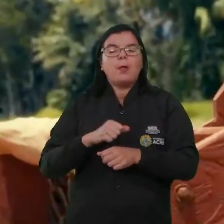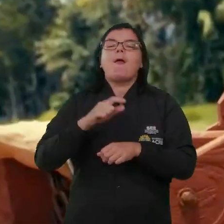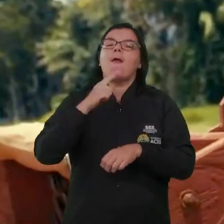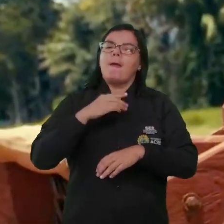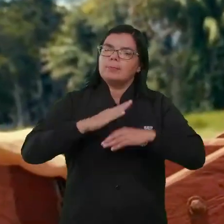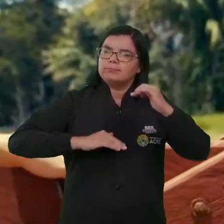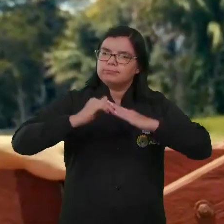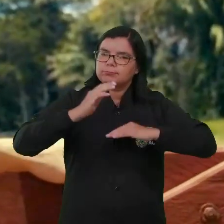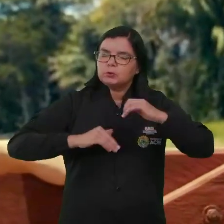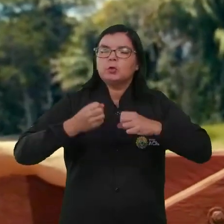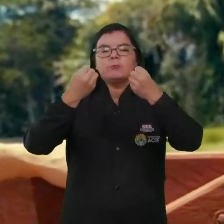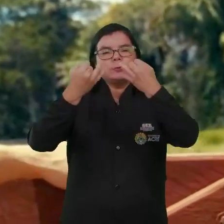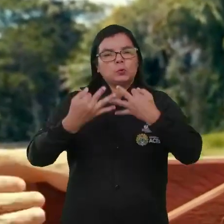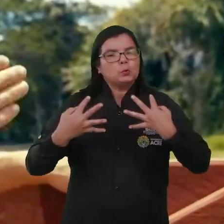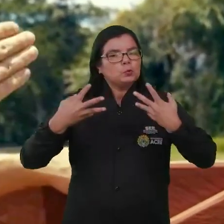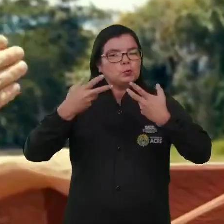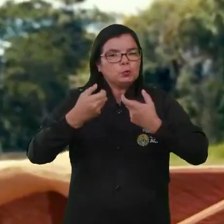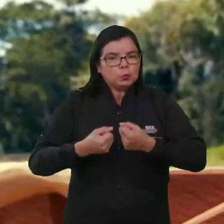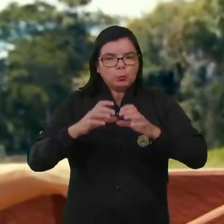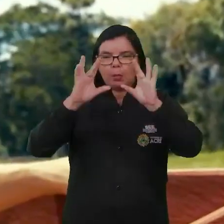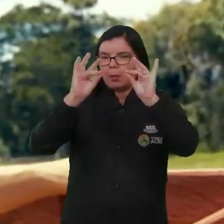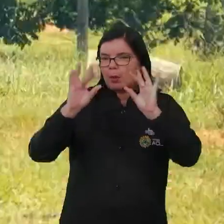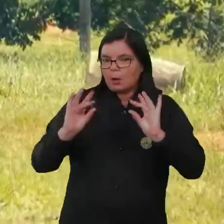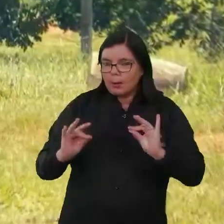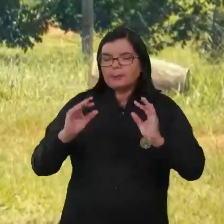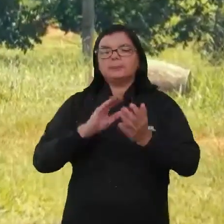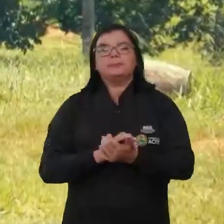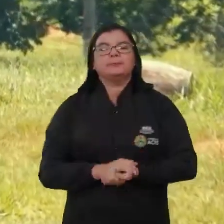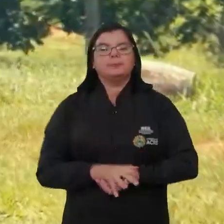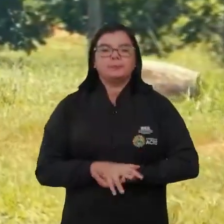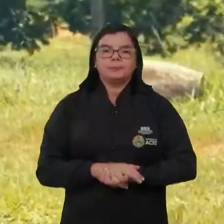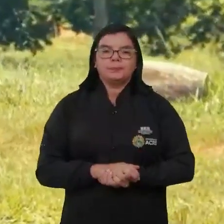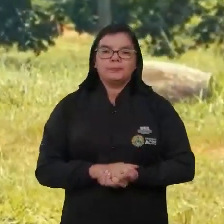é especialista no assunto e vai explicar tudo sobre esse geoglifo pra gente.